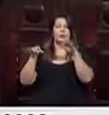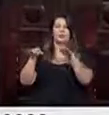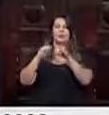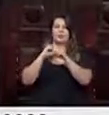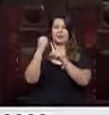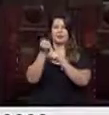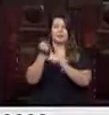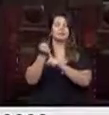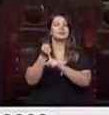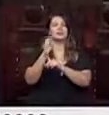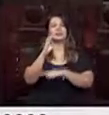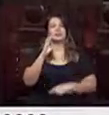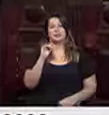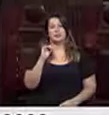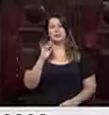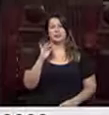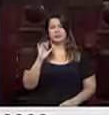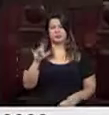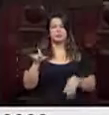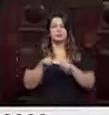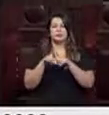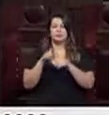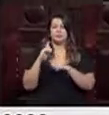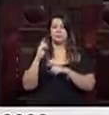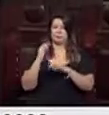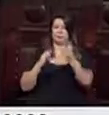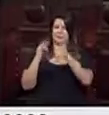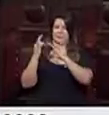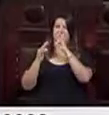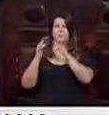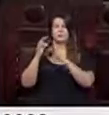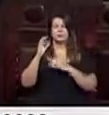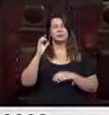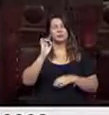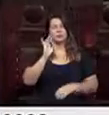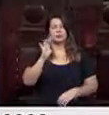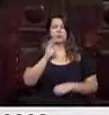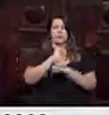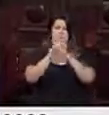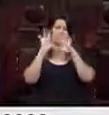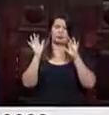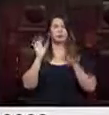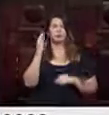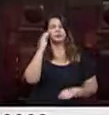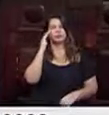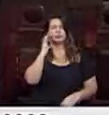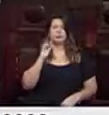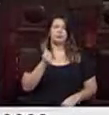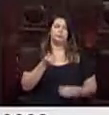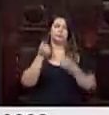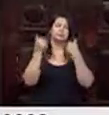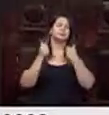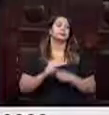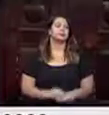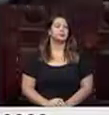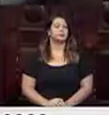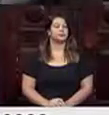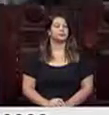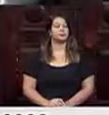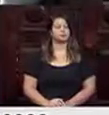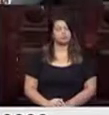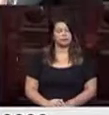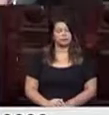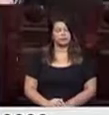para, assim, aprimorando, entender de que maneira poderíamos acaminhar. Apenas isso, deputado Carlos Mink. Vossa Excelência me concede um rápido parte. Por favor, a parte, deputado Carlos Mink. Primeiro, eu